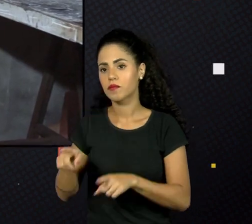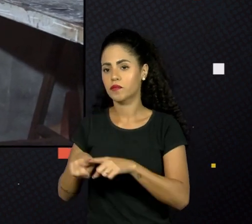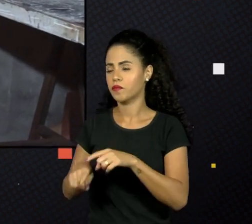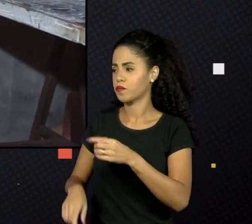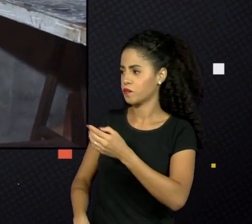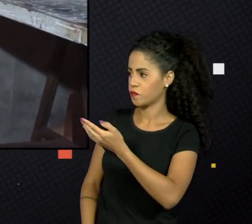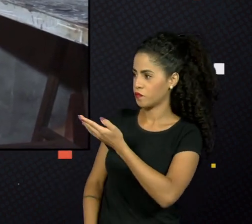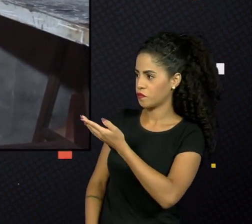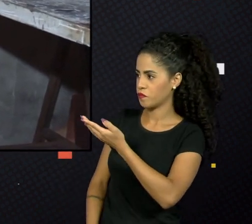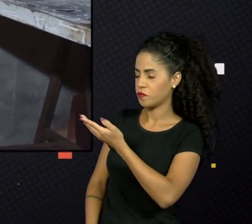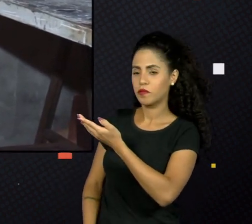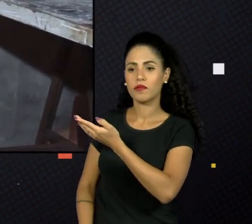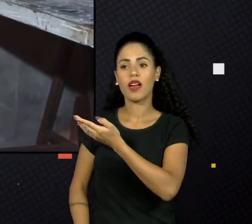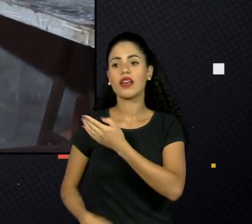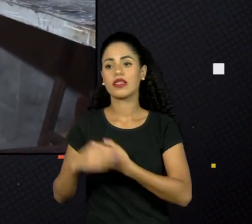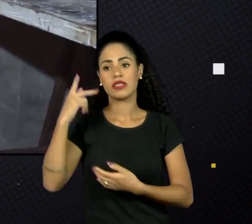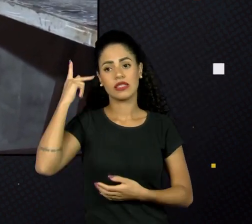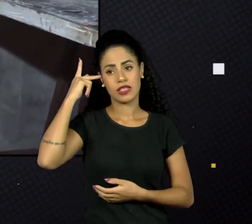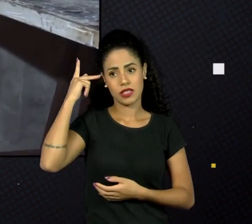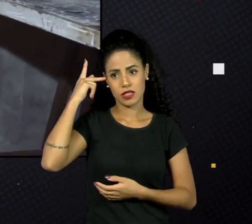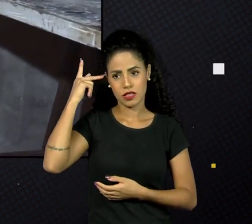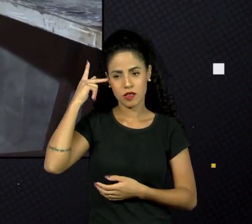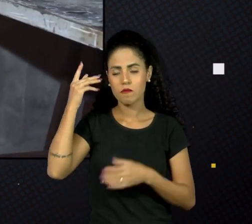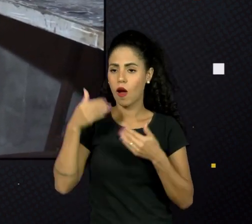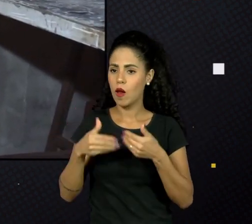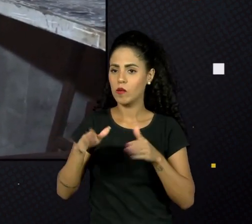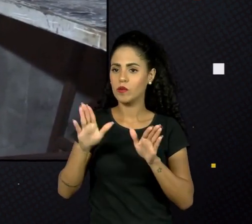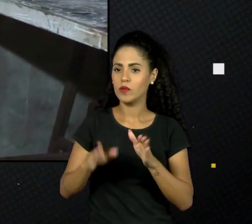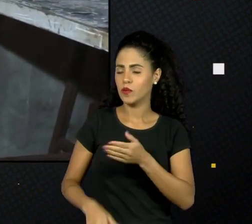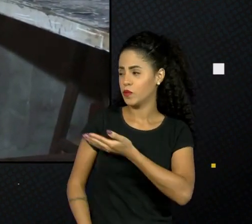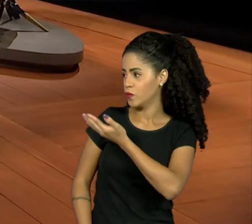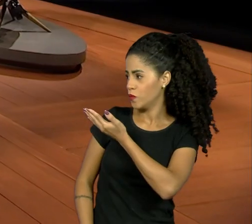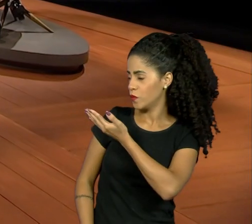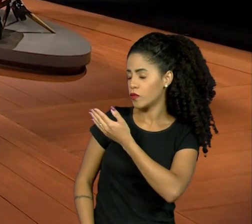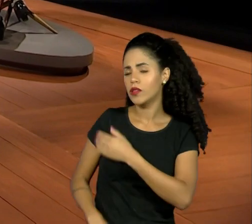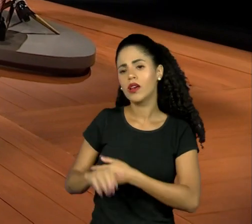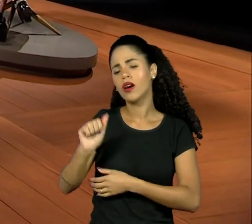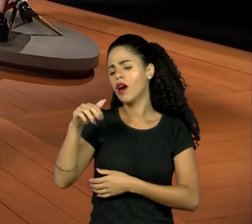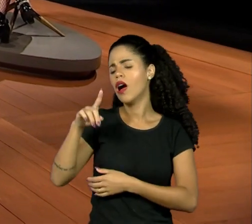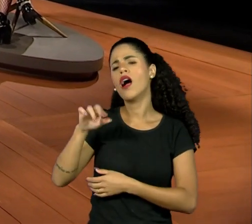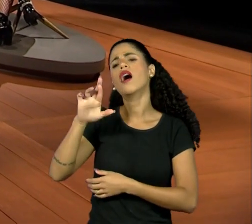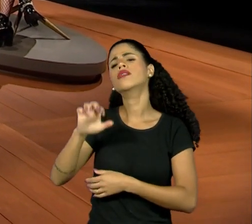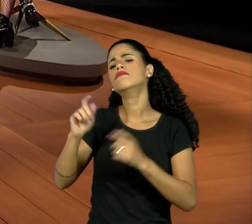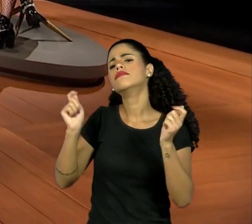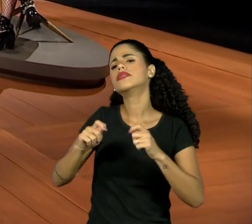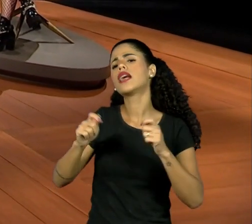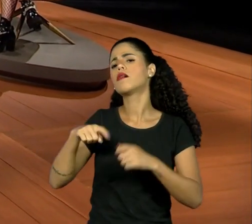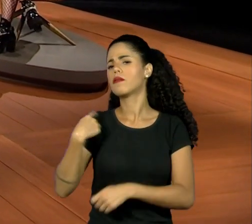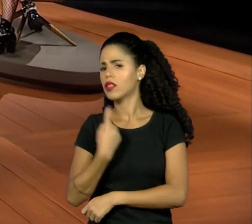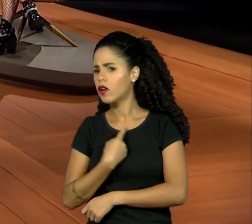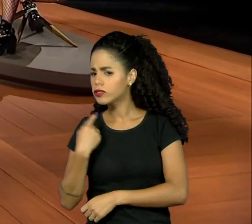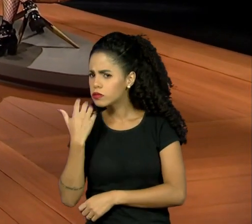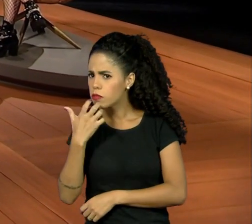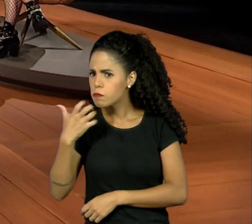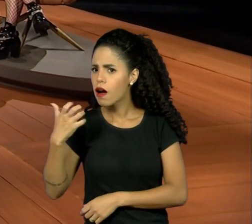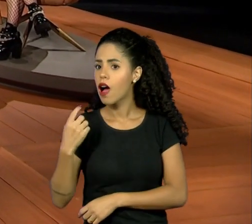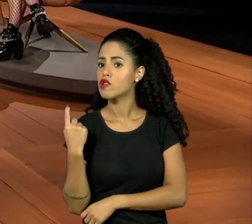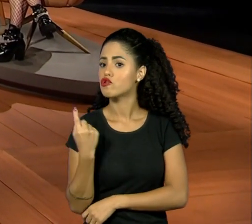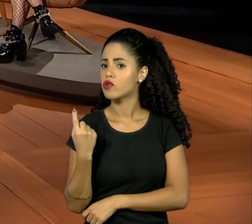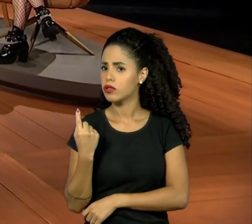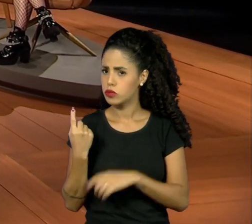de abrir, em São Paulo, que a Warner abriu em São Paulo. Falei, André, dá pra gente fazer a série Solistas dos Novos Baianos? Que vai